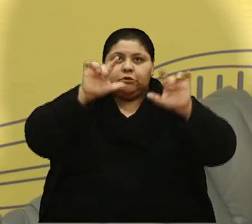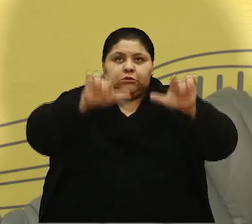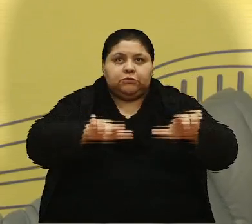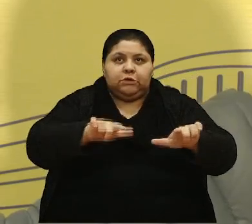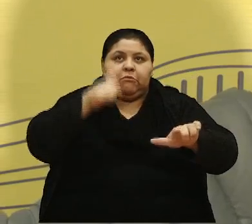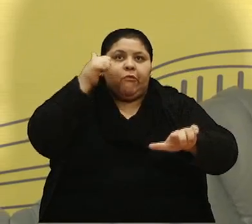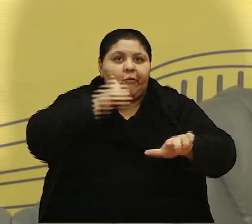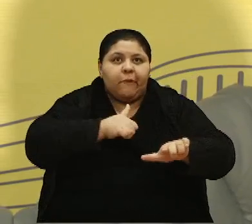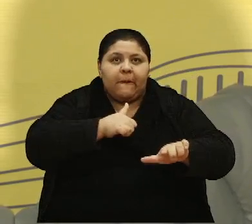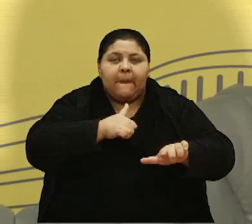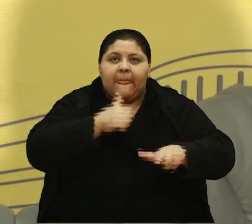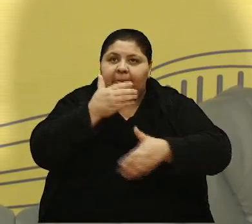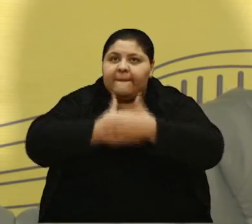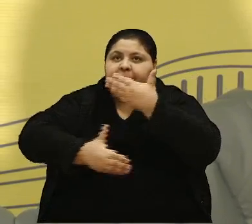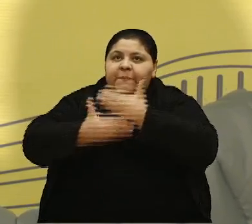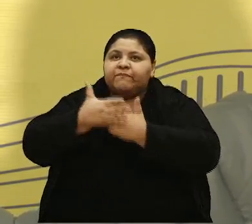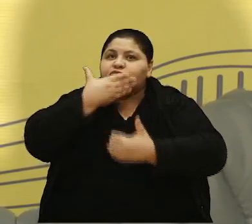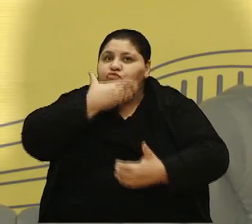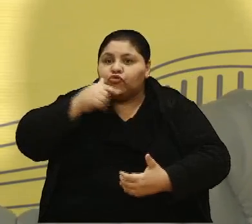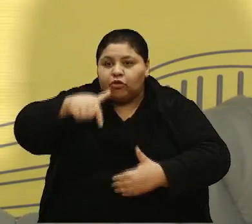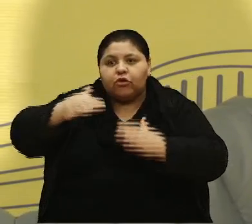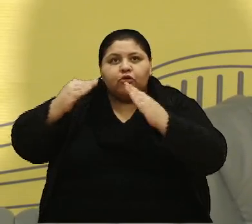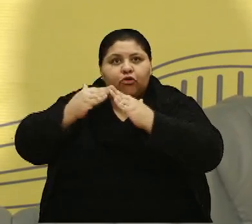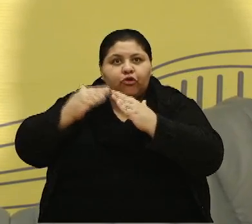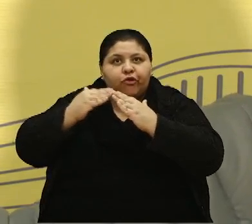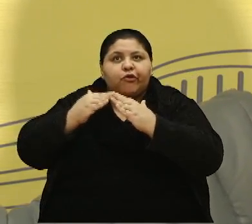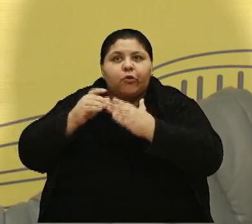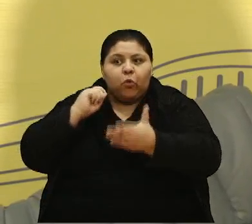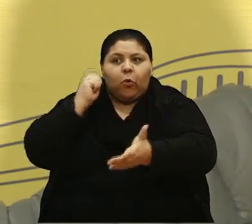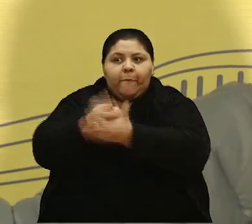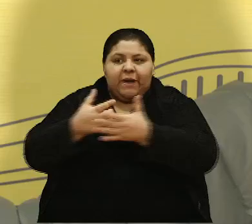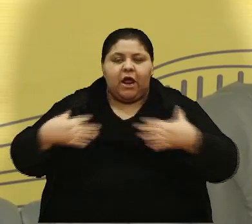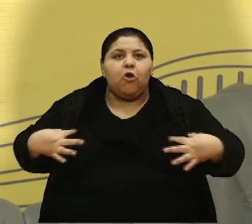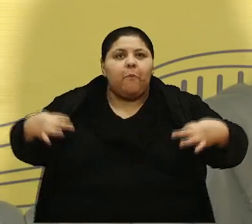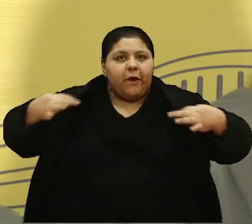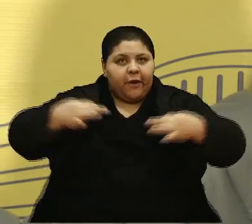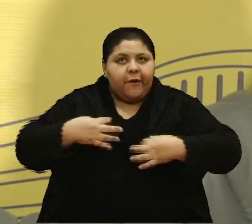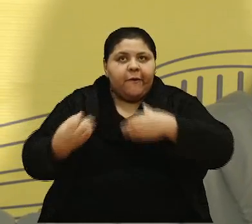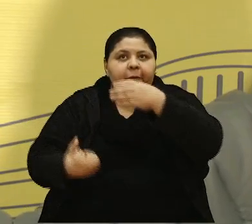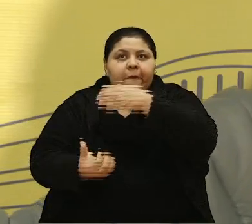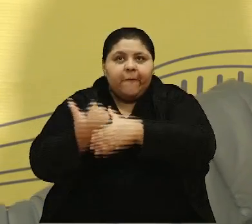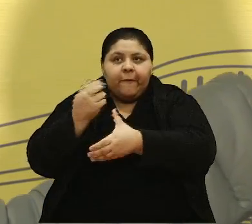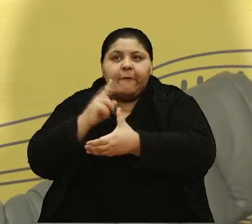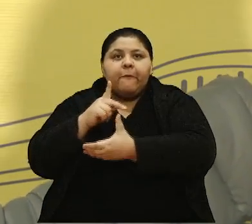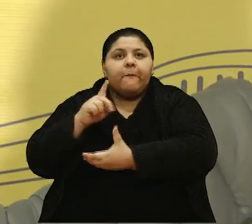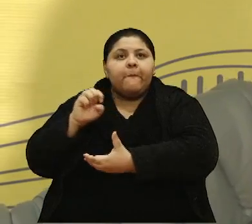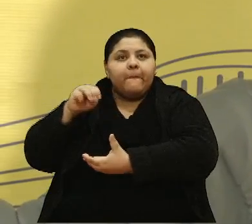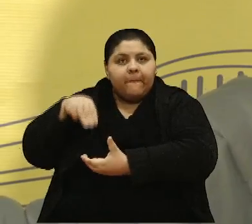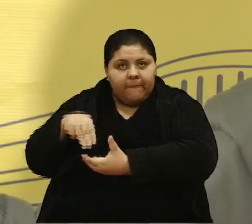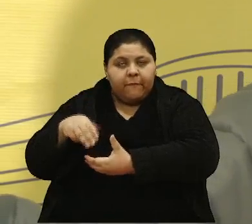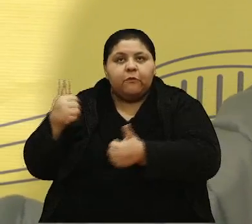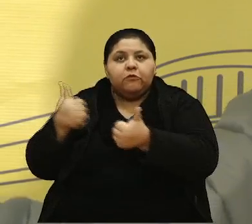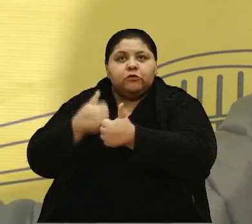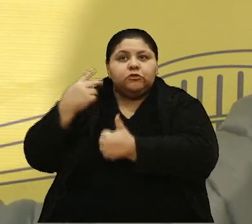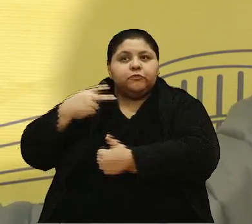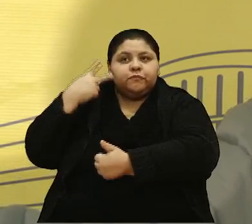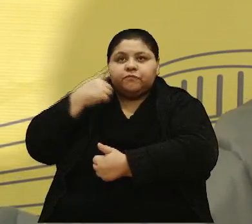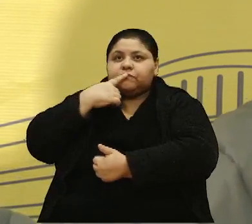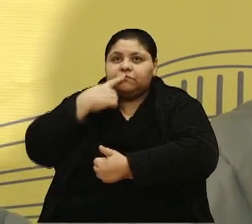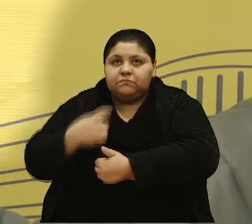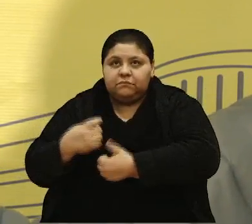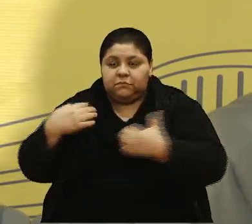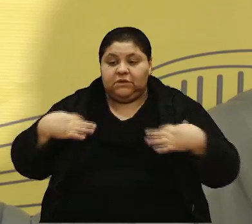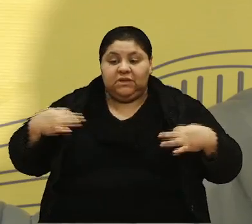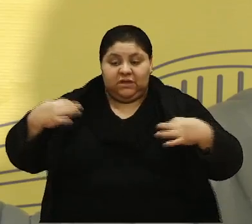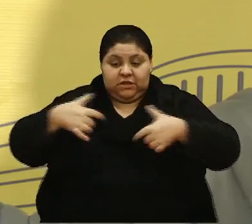mulheres e todos os homens desta casa compraram uma camiseta aqui que foi produzida pela Procuradoria Especial da Mulher, por intermédio da vereadora Rose Frigeri, uma camiseta